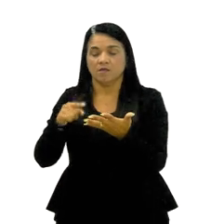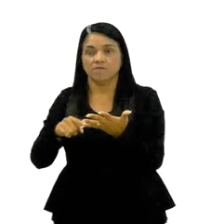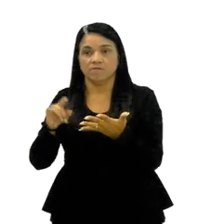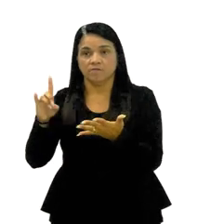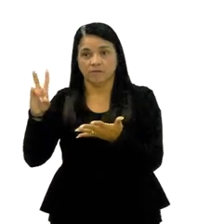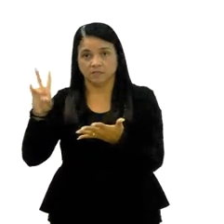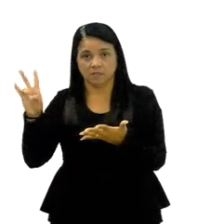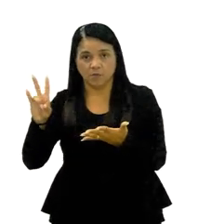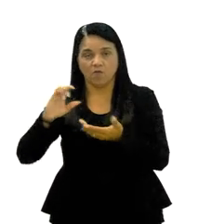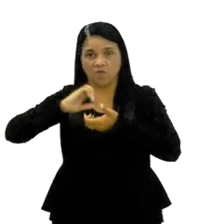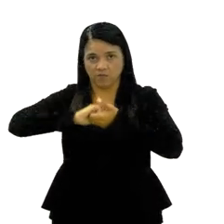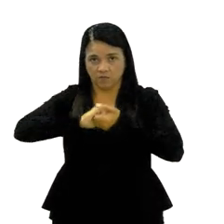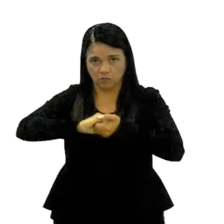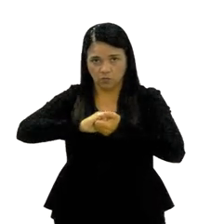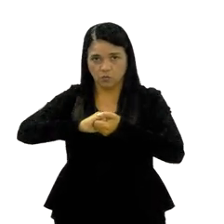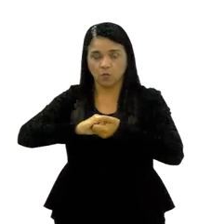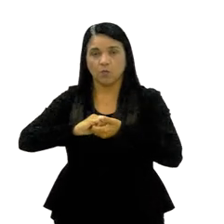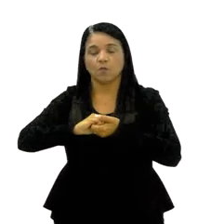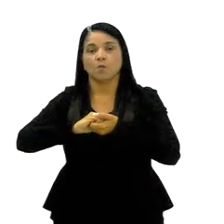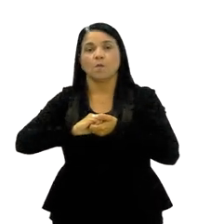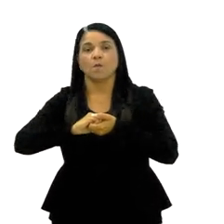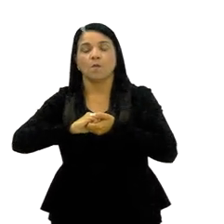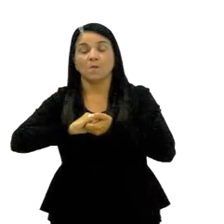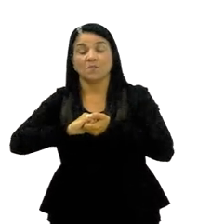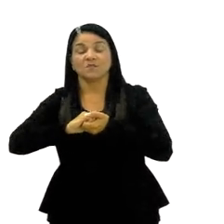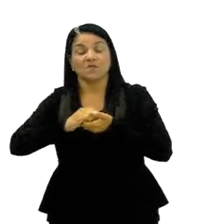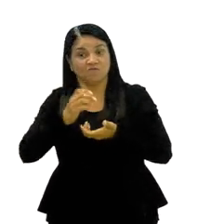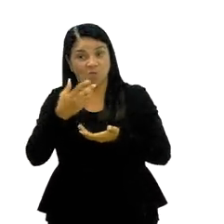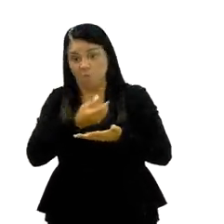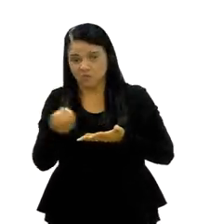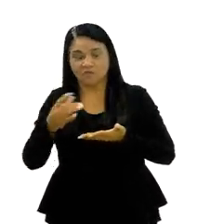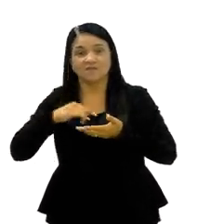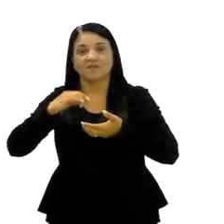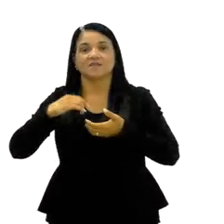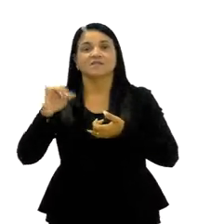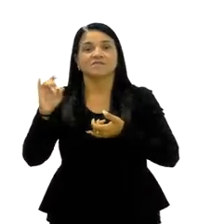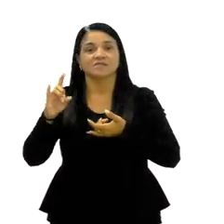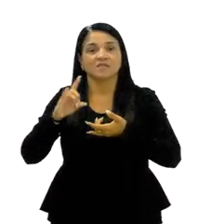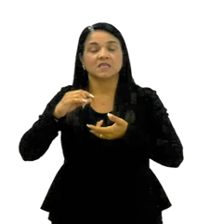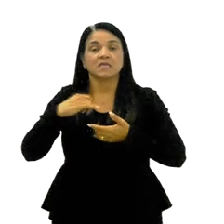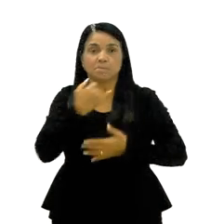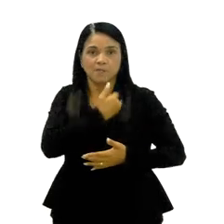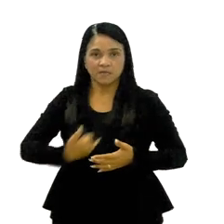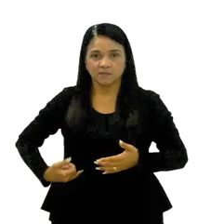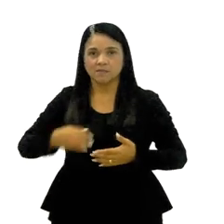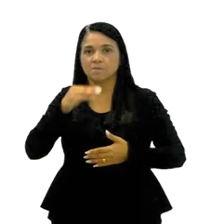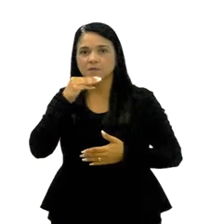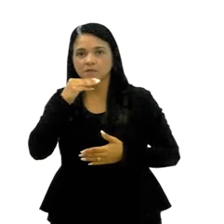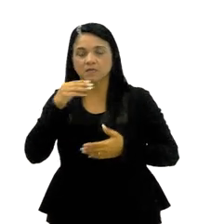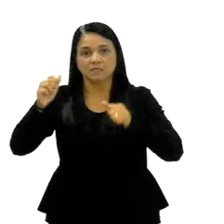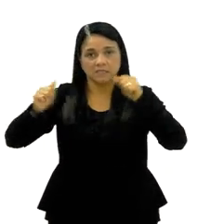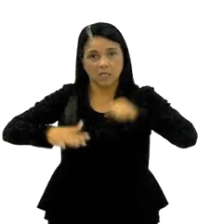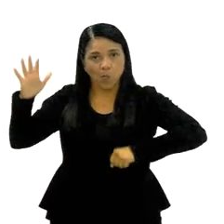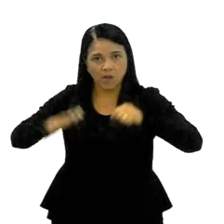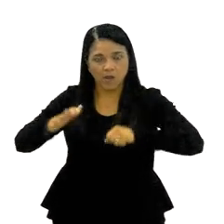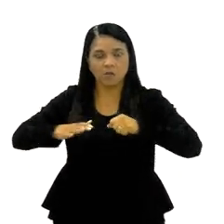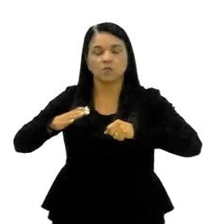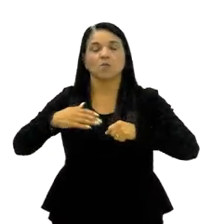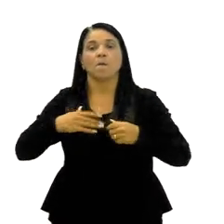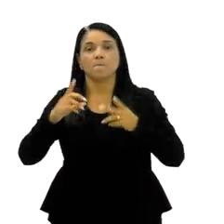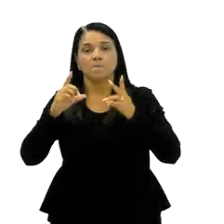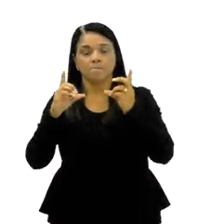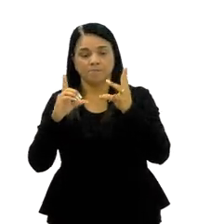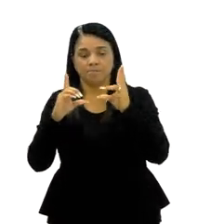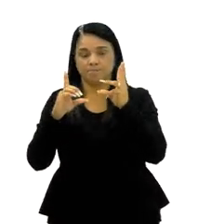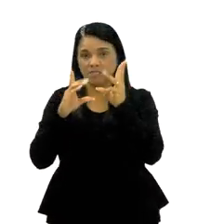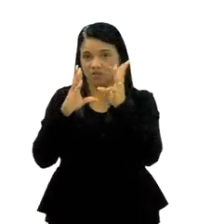eu falei para você, que eu fiz. Vila Isabel, Viradouro, são tantas que eu vou acabar esquecendo alguma. Vila Isabel, Viradouro, Imperatriz, Mangueira,